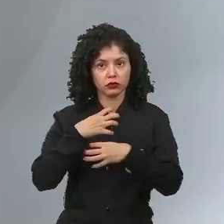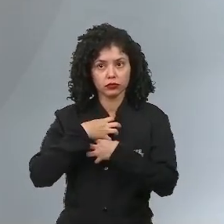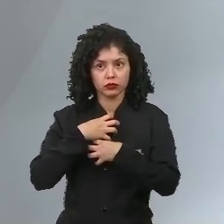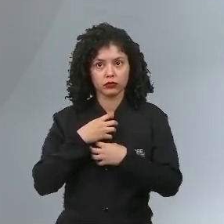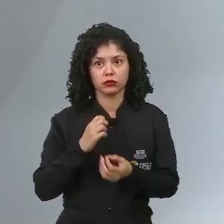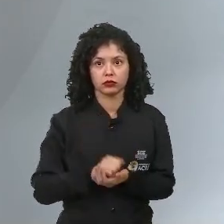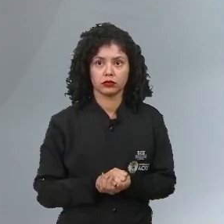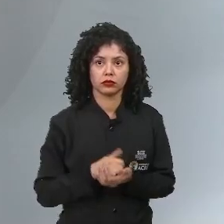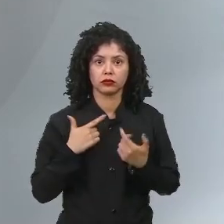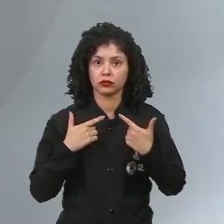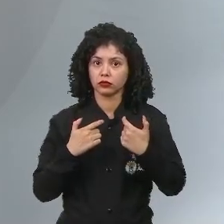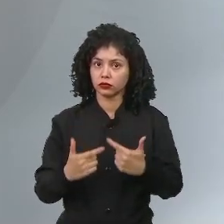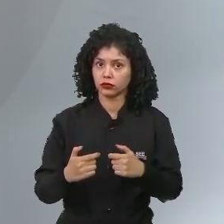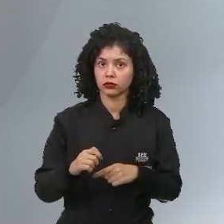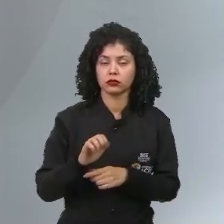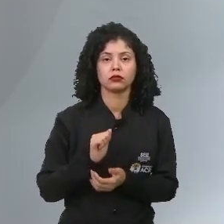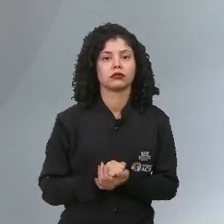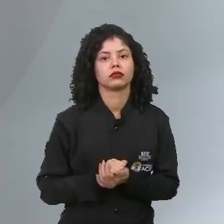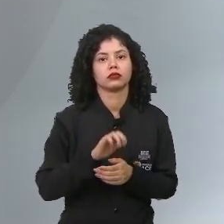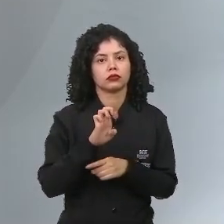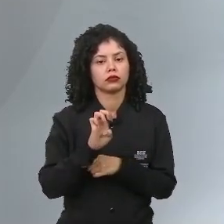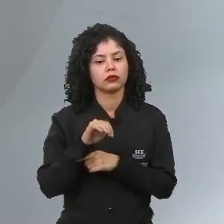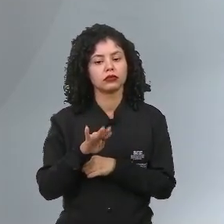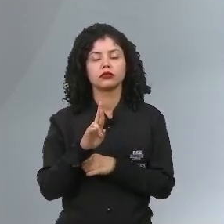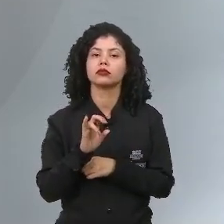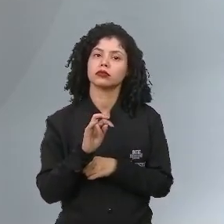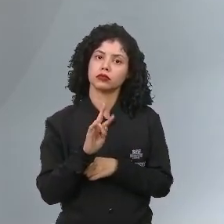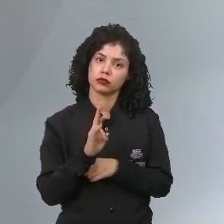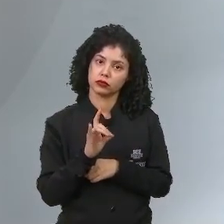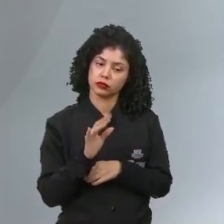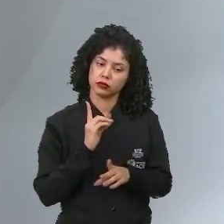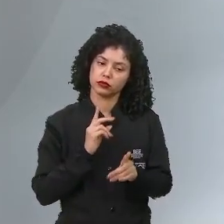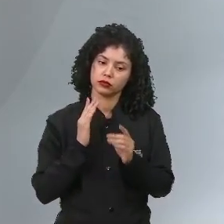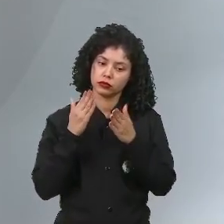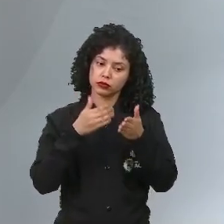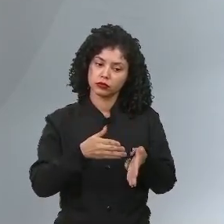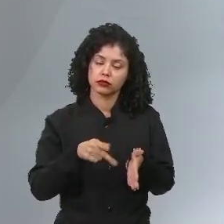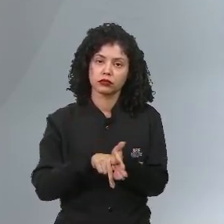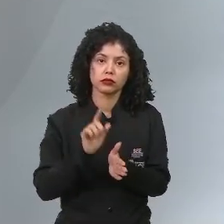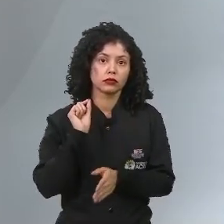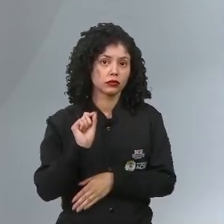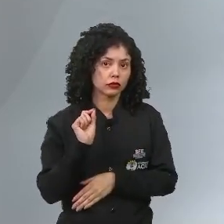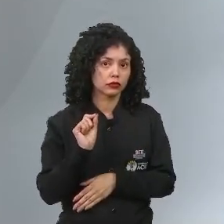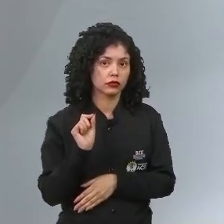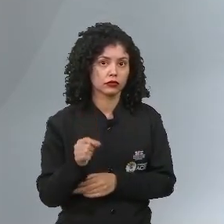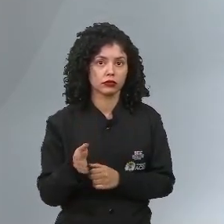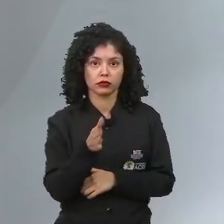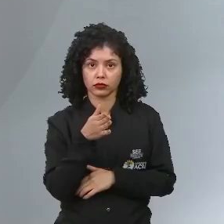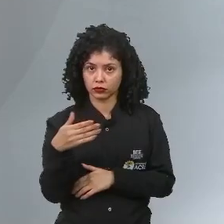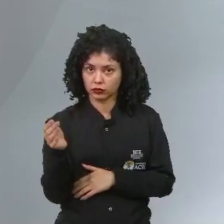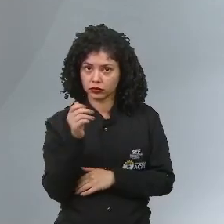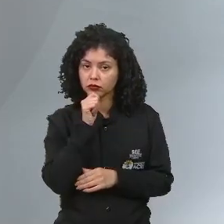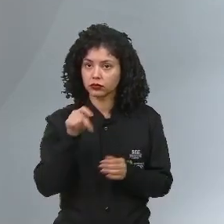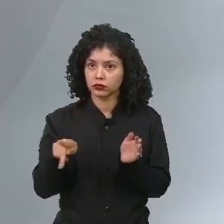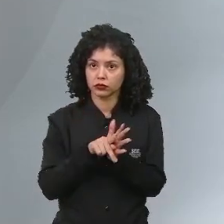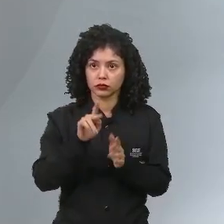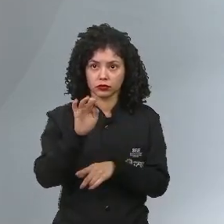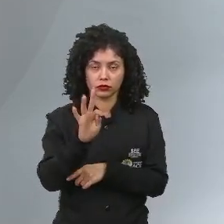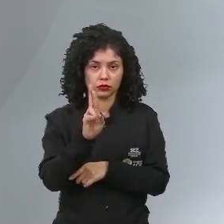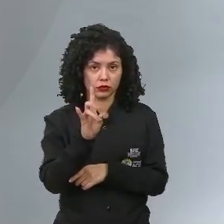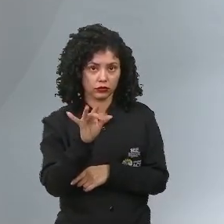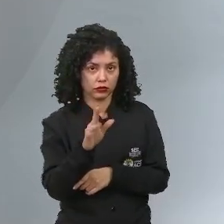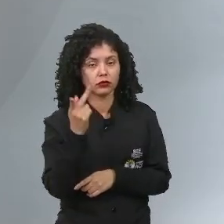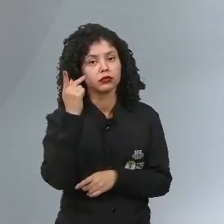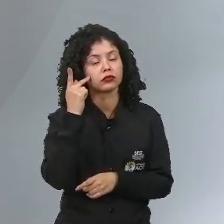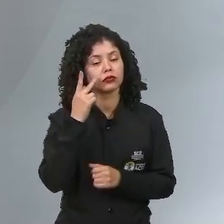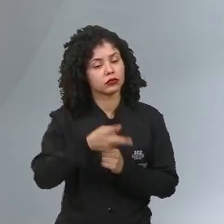revolta chamada Guerra dos Emboabas. Essa revolta tinha por objetivo mostrar que esses bandeirantes, esses paulistas, eles queriam